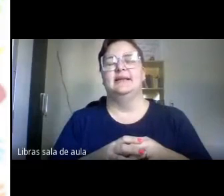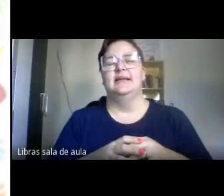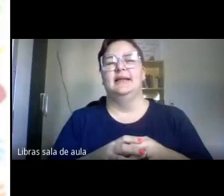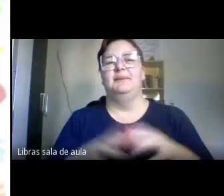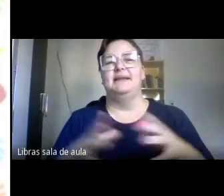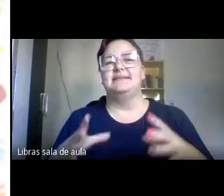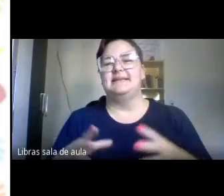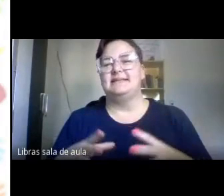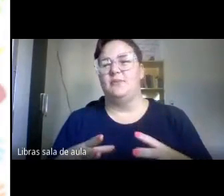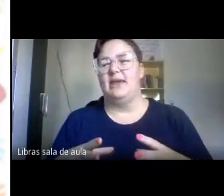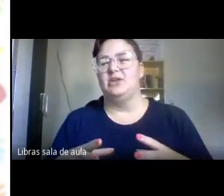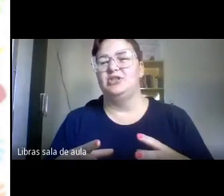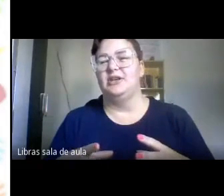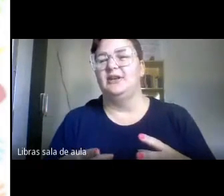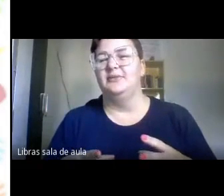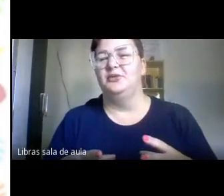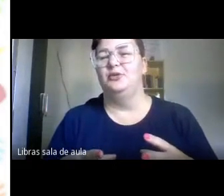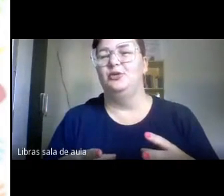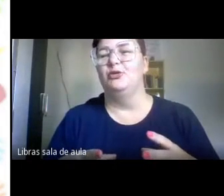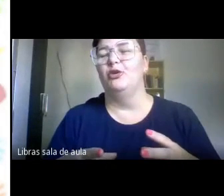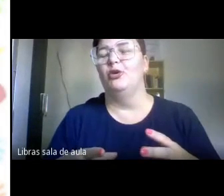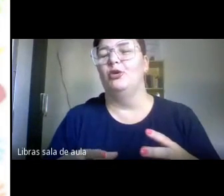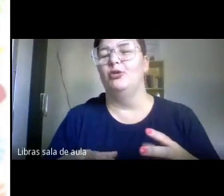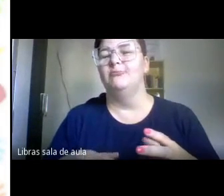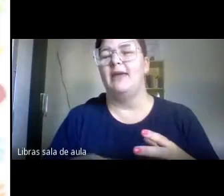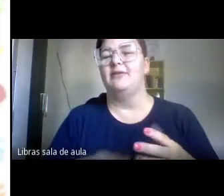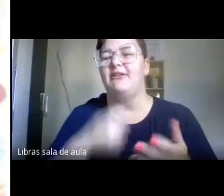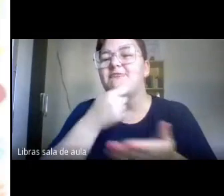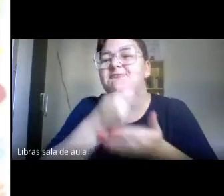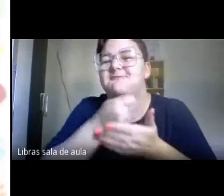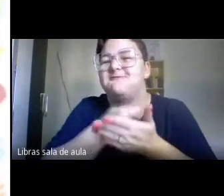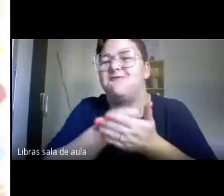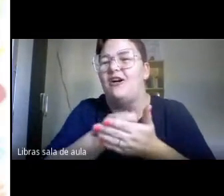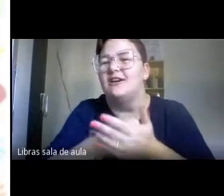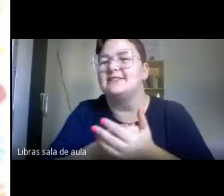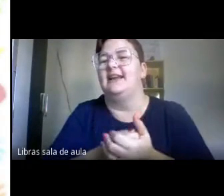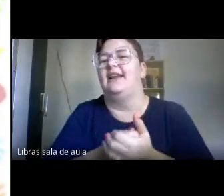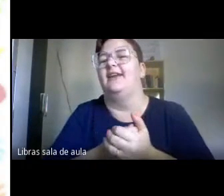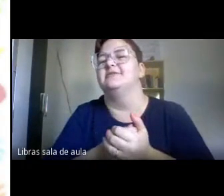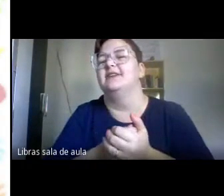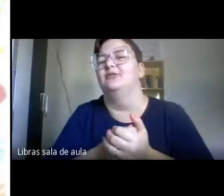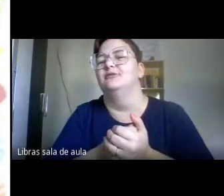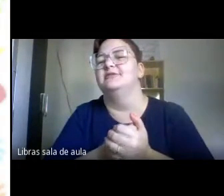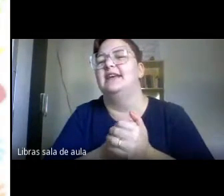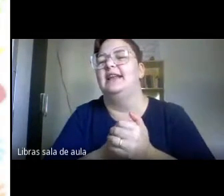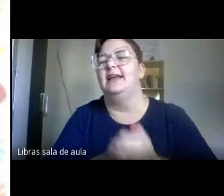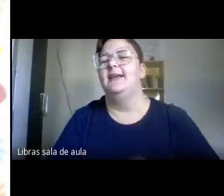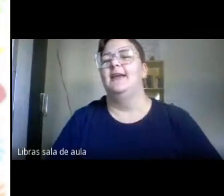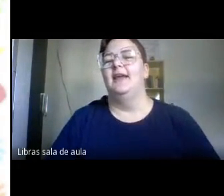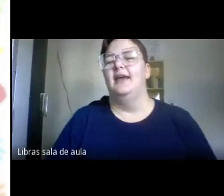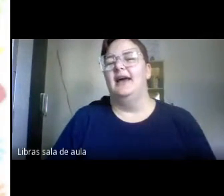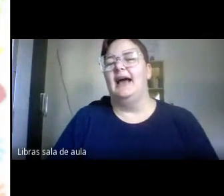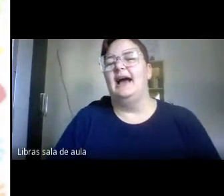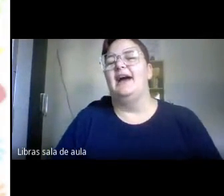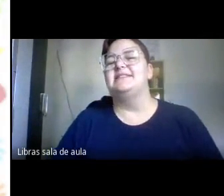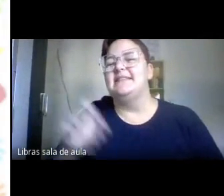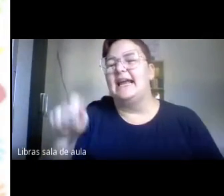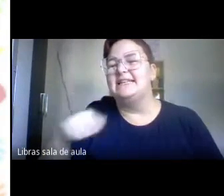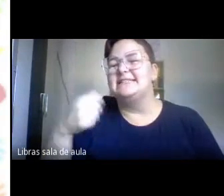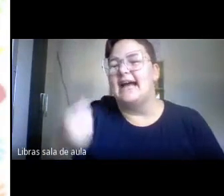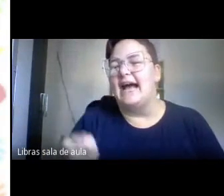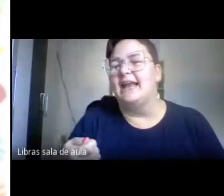Libras presencialmente, tu meio que força, né, os alunos ali